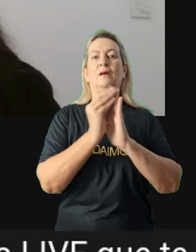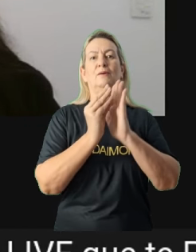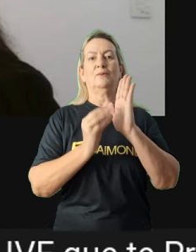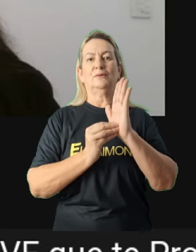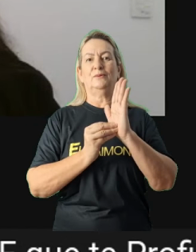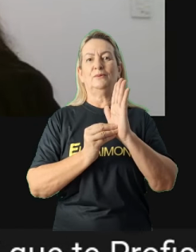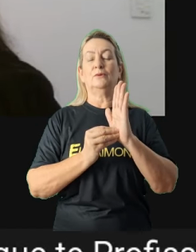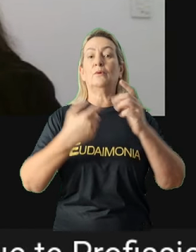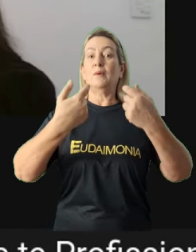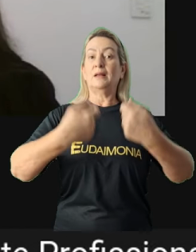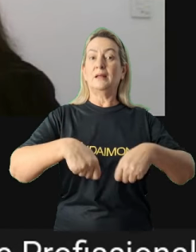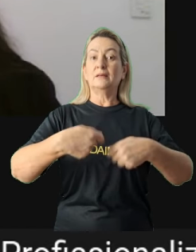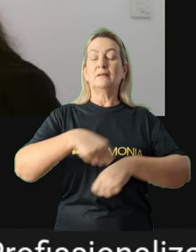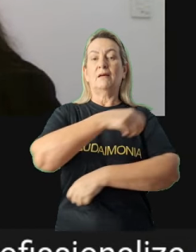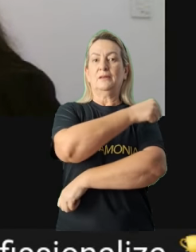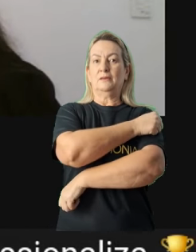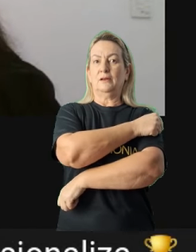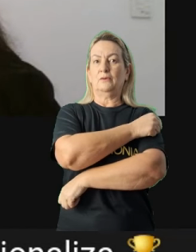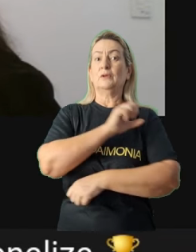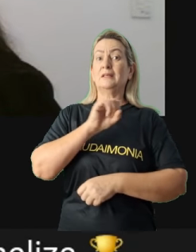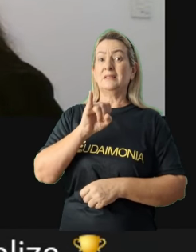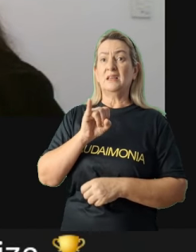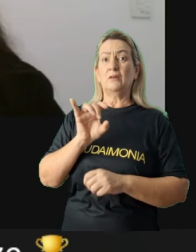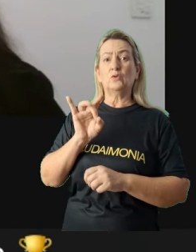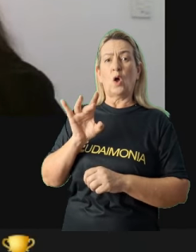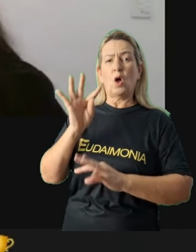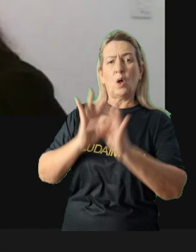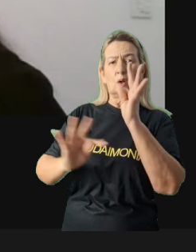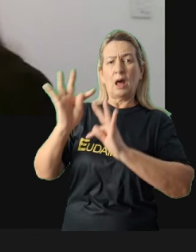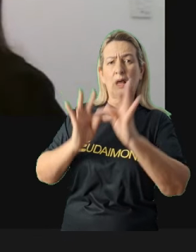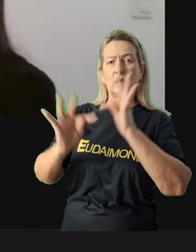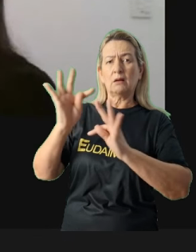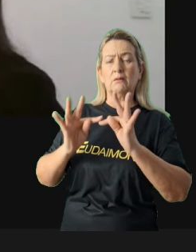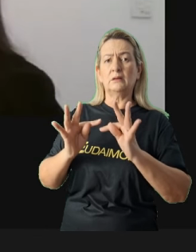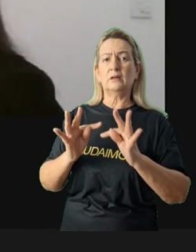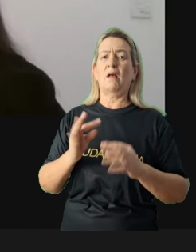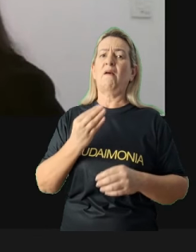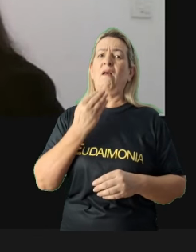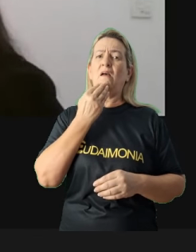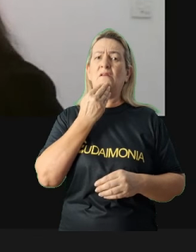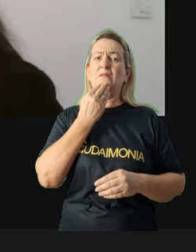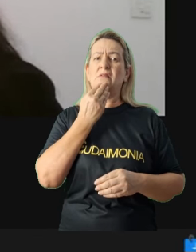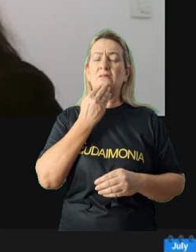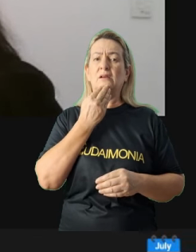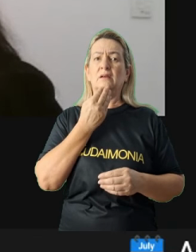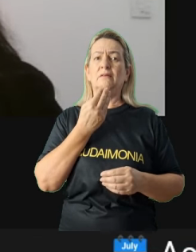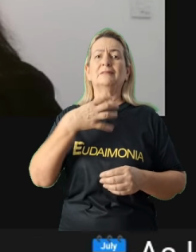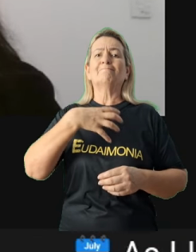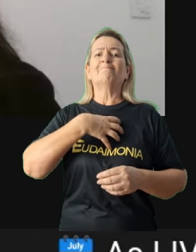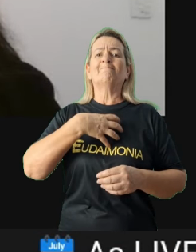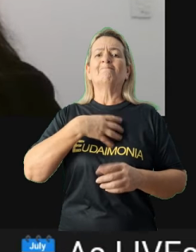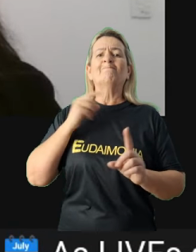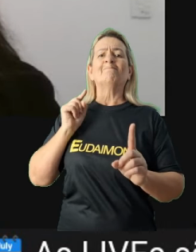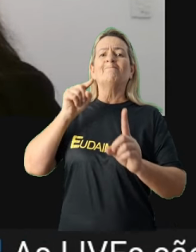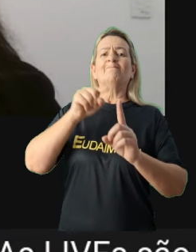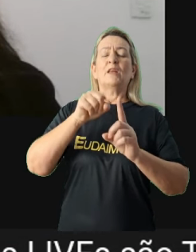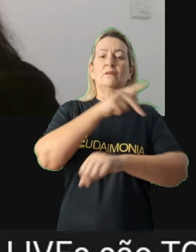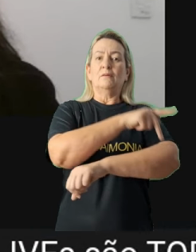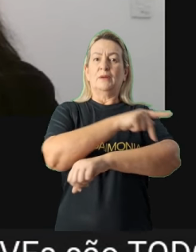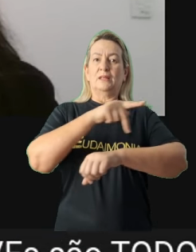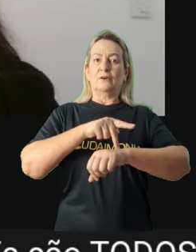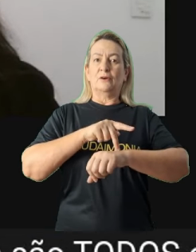personalização. Porque se deixar só no campo da tecnologia, a gente vai ficar capenga da intencionalidade